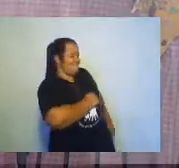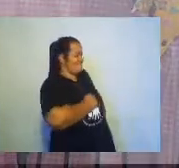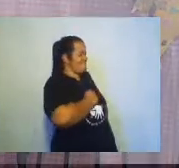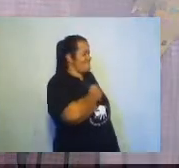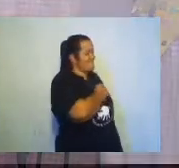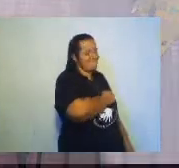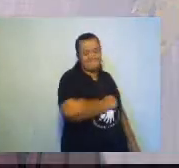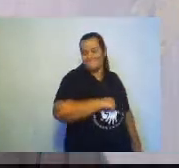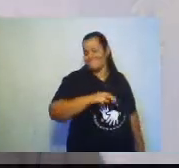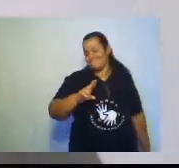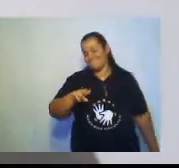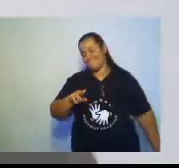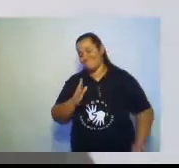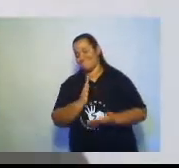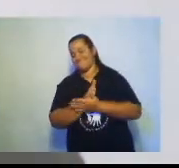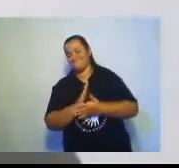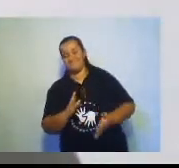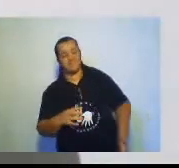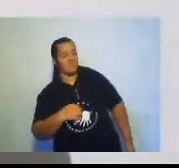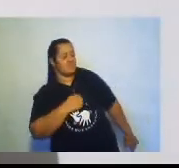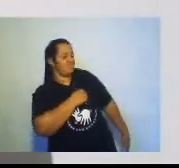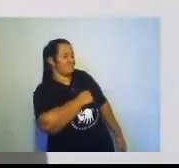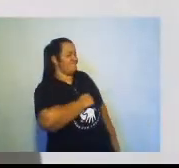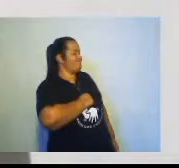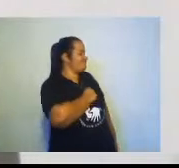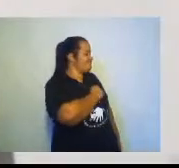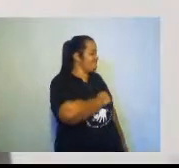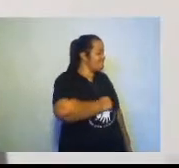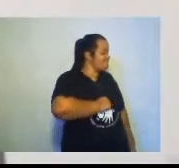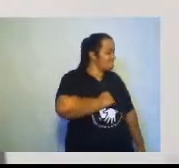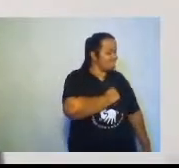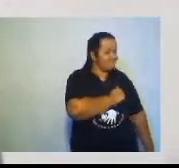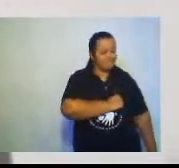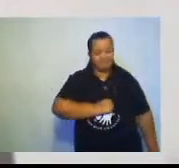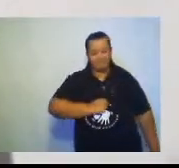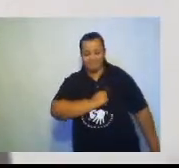Saudade que não passa e não me deixa em paz.